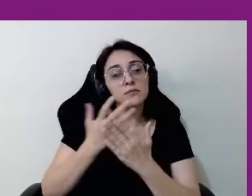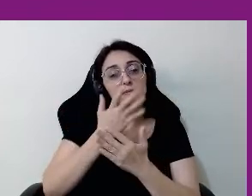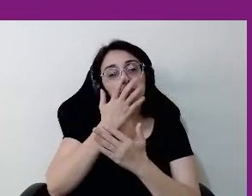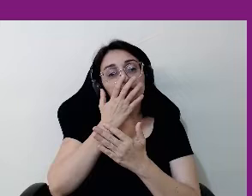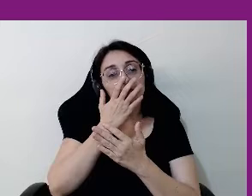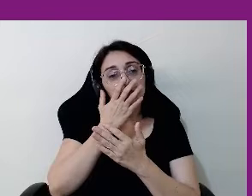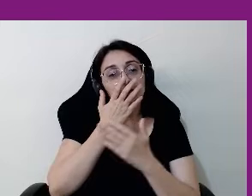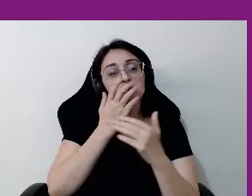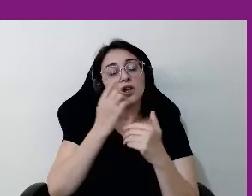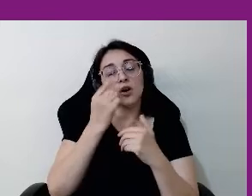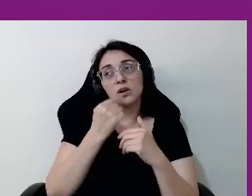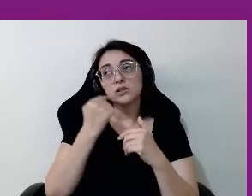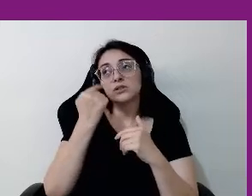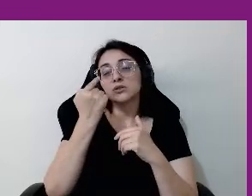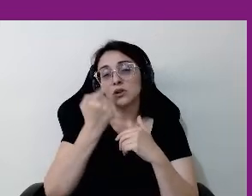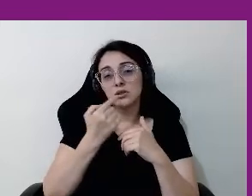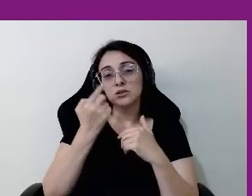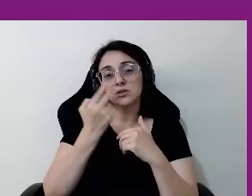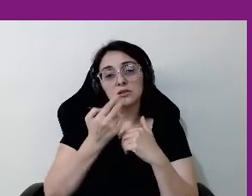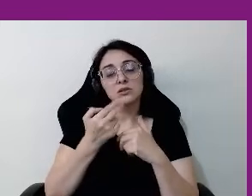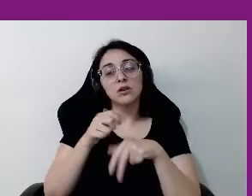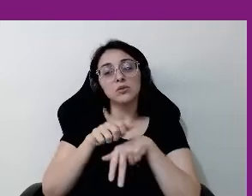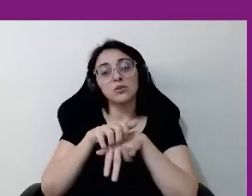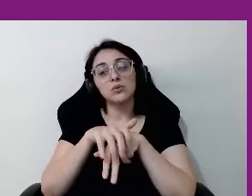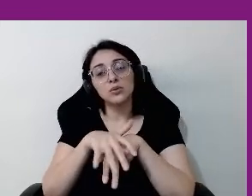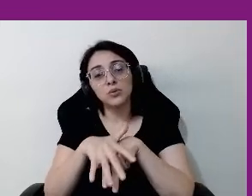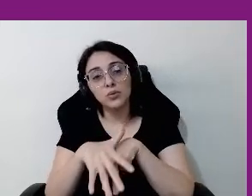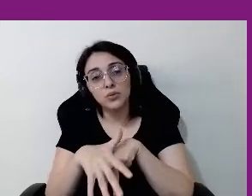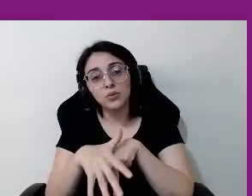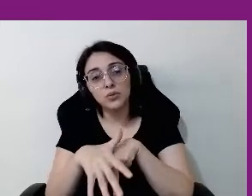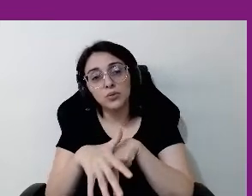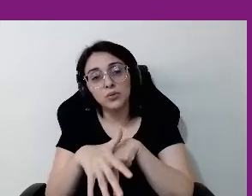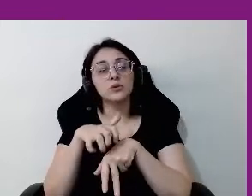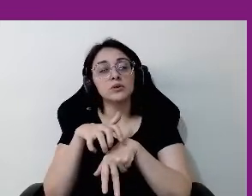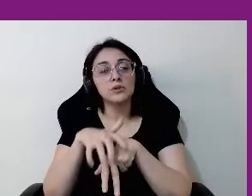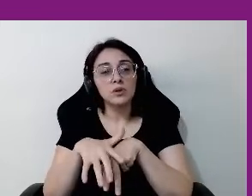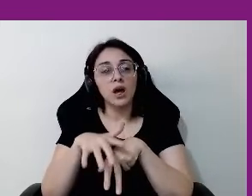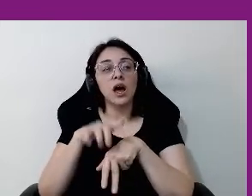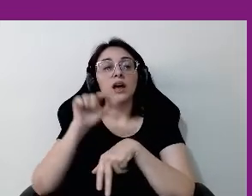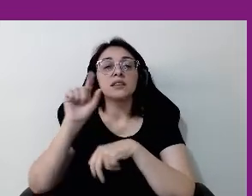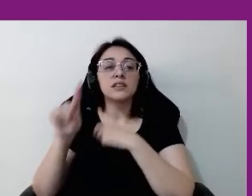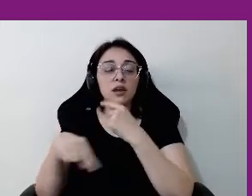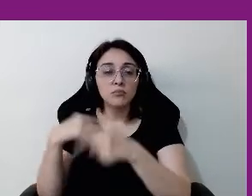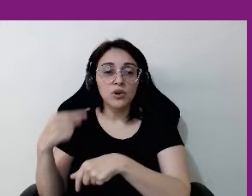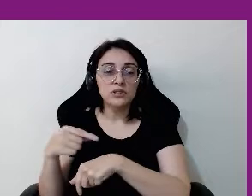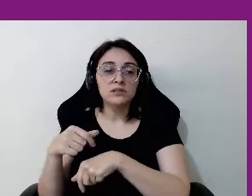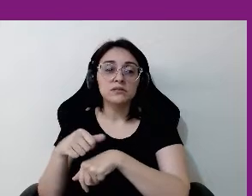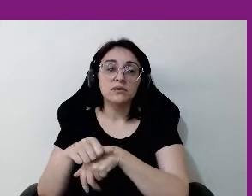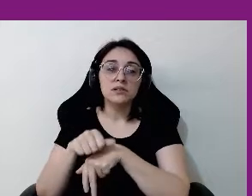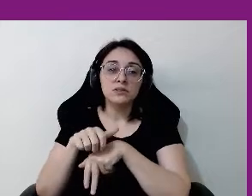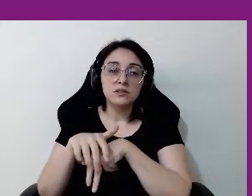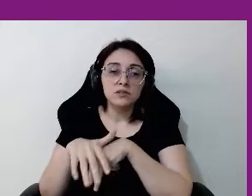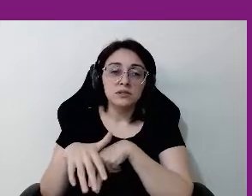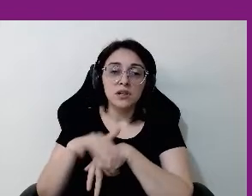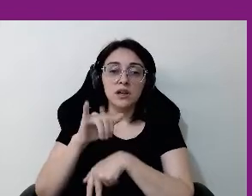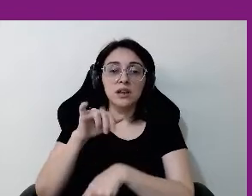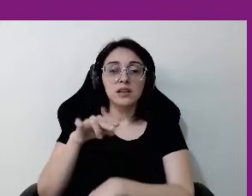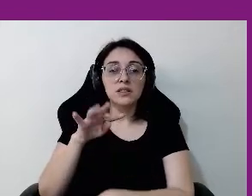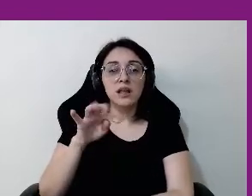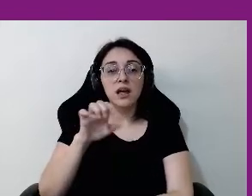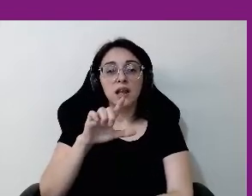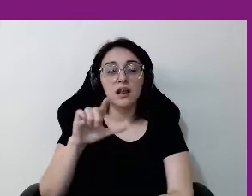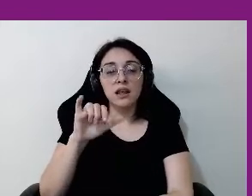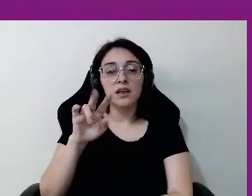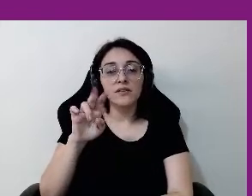de algumas horas de ventilação mecânica, para a ventilação automática, também usando o IntelliVent